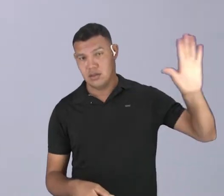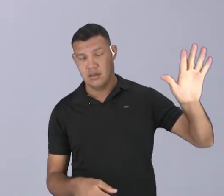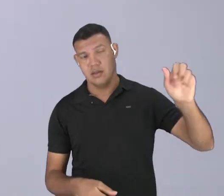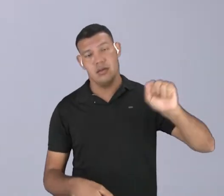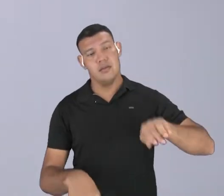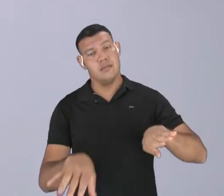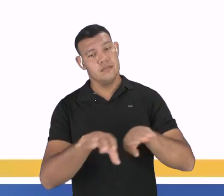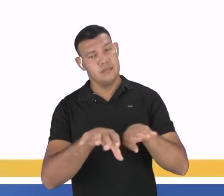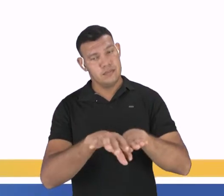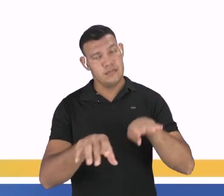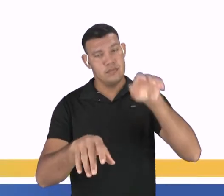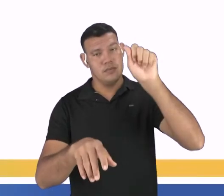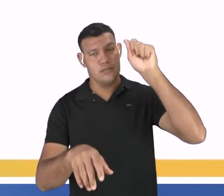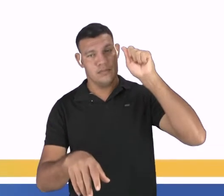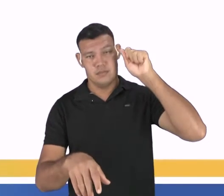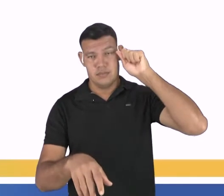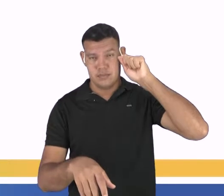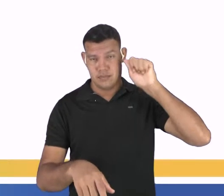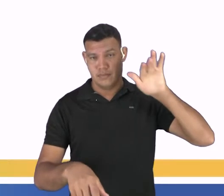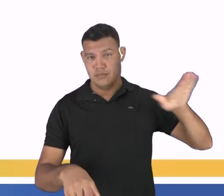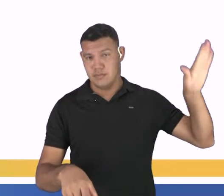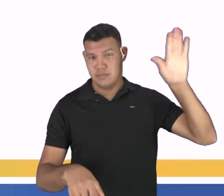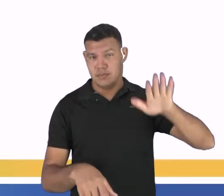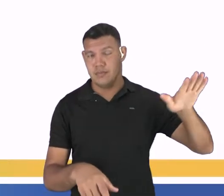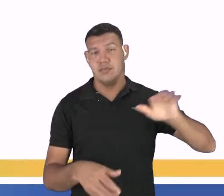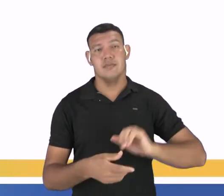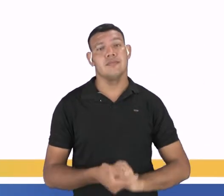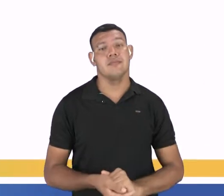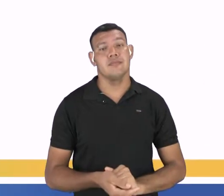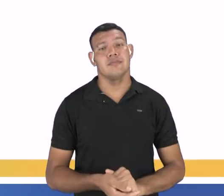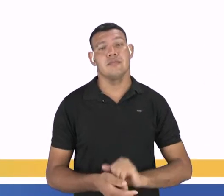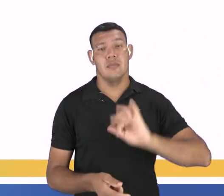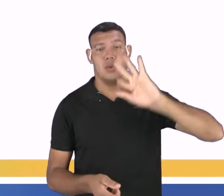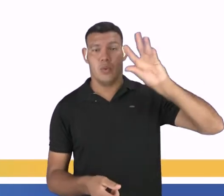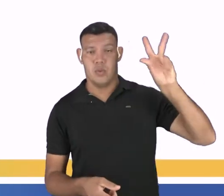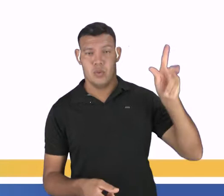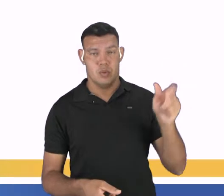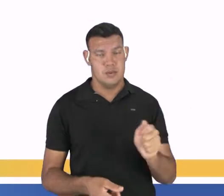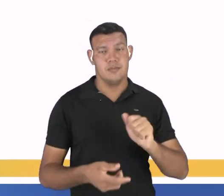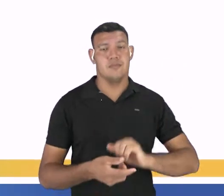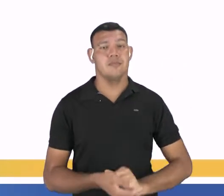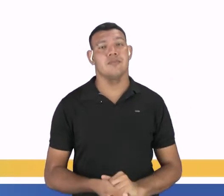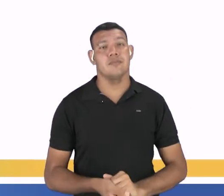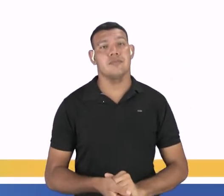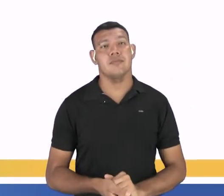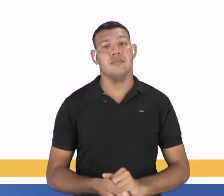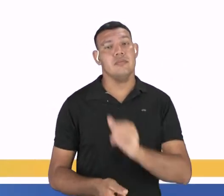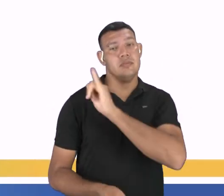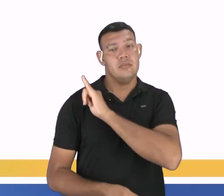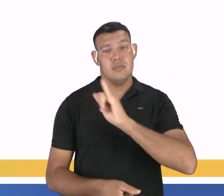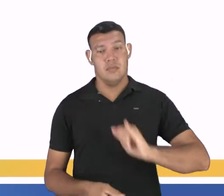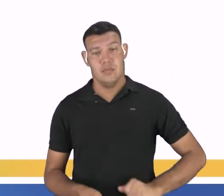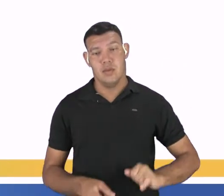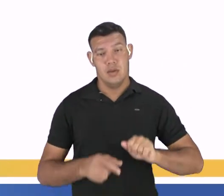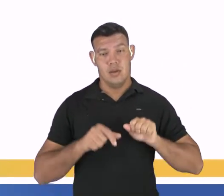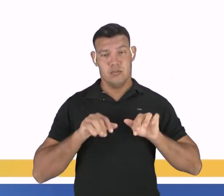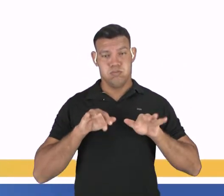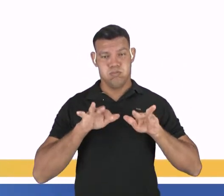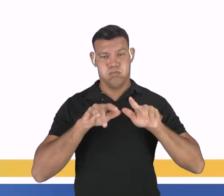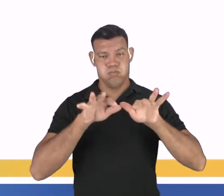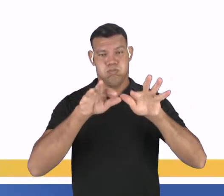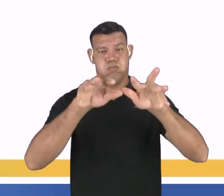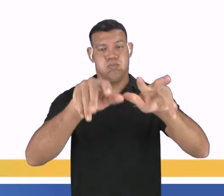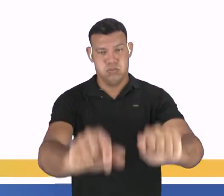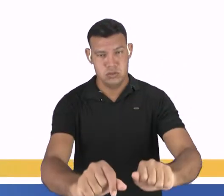vocês. Observem. Contexto do imperialismo na África e na Ásia. O imperialismo foi o processo de expansão colonial